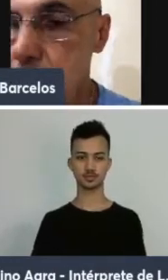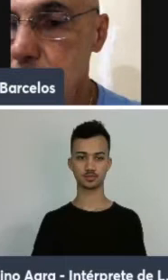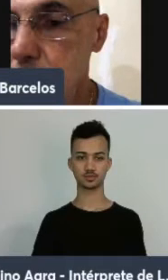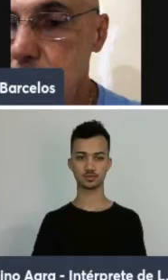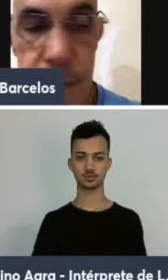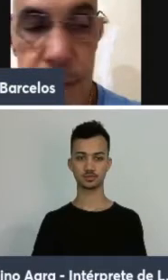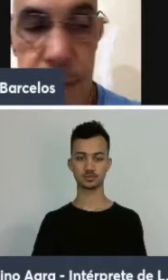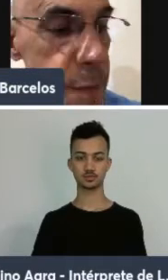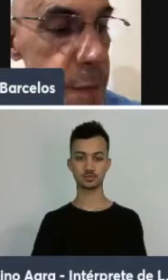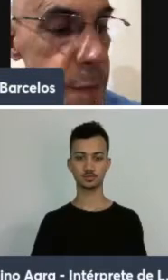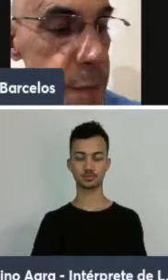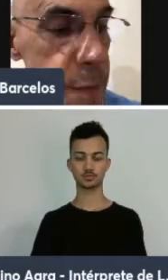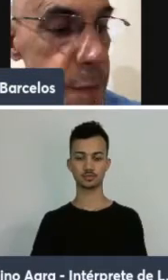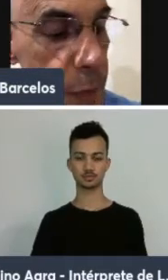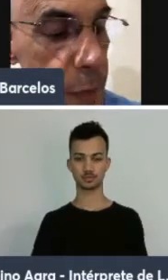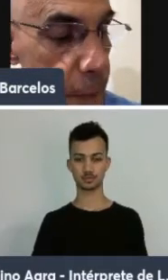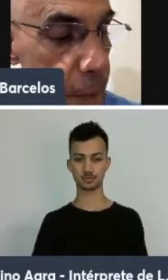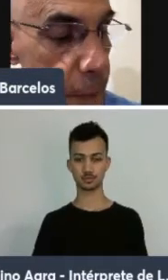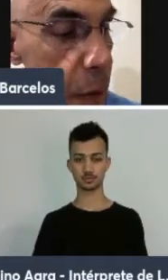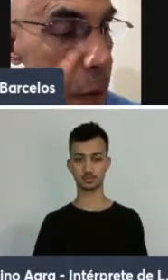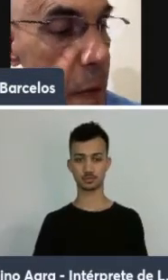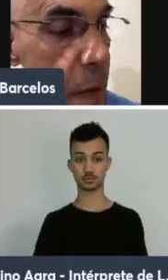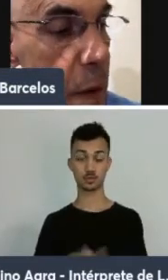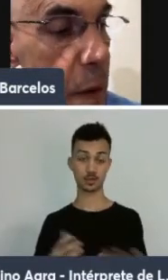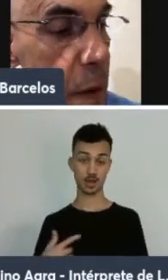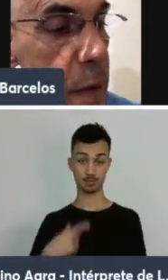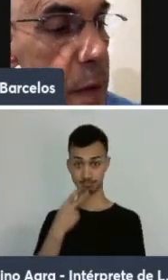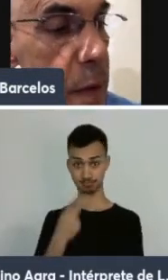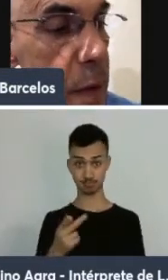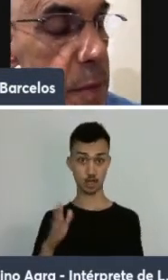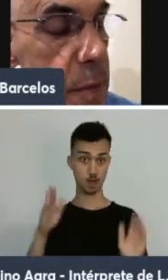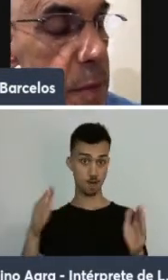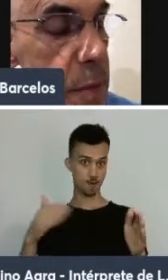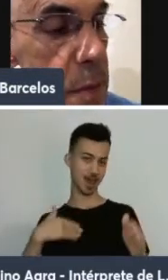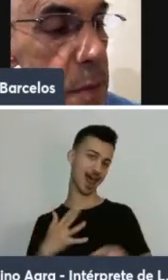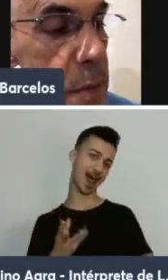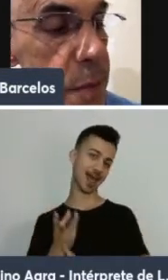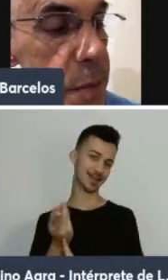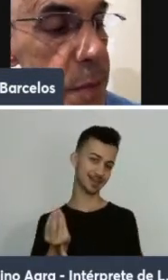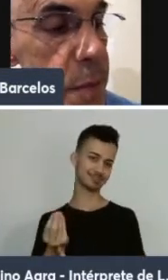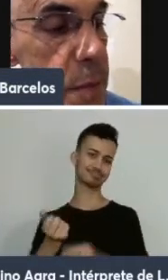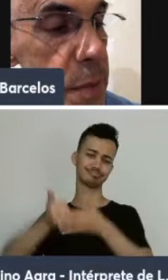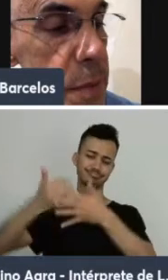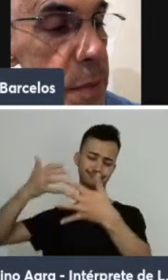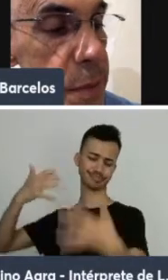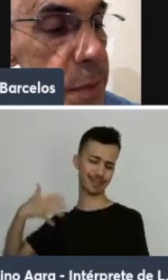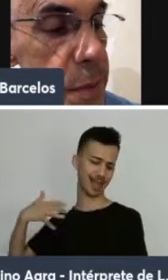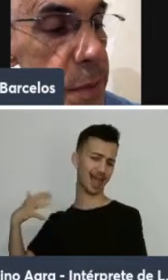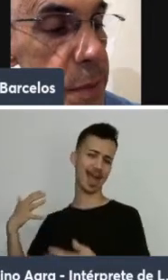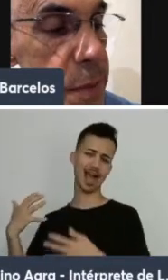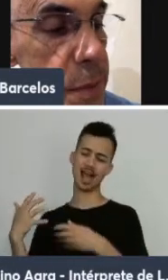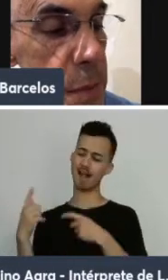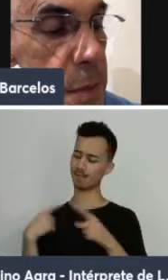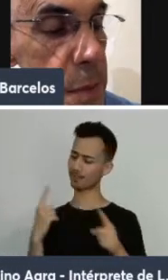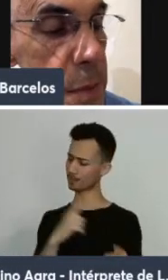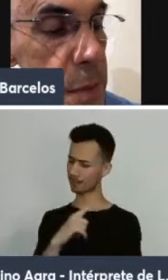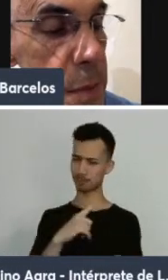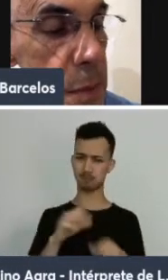época? Em termos de arte, é engraçado, a ditadura militar, na época, apesar de muito repressora com a